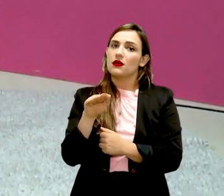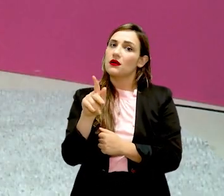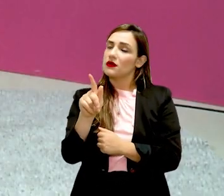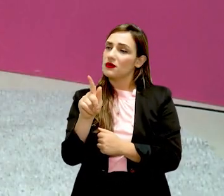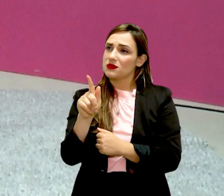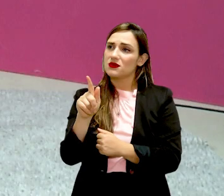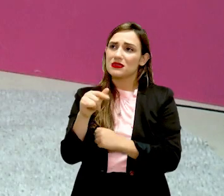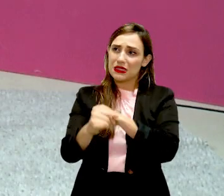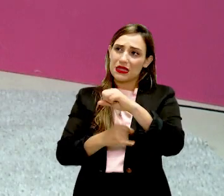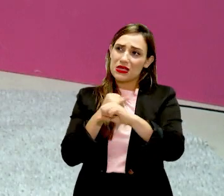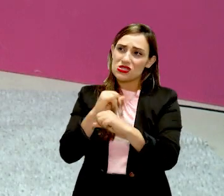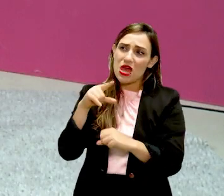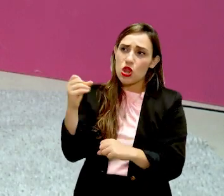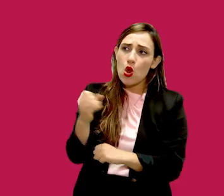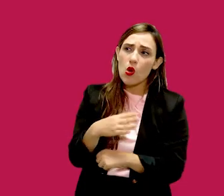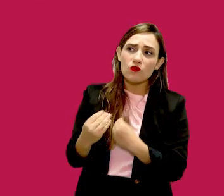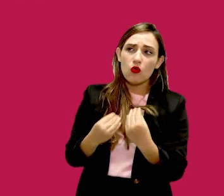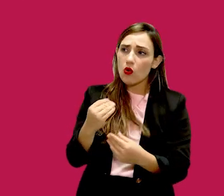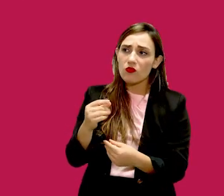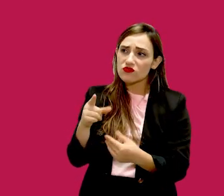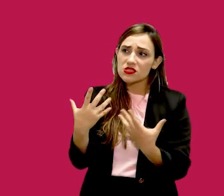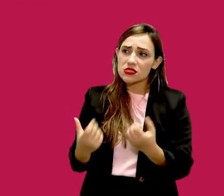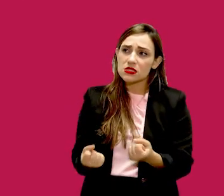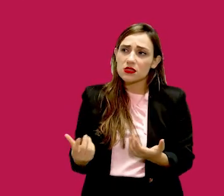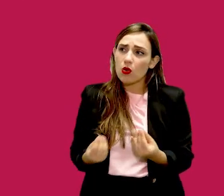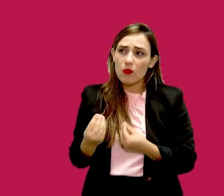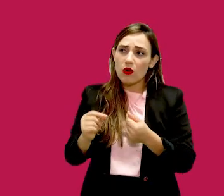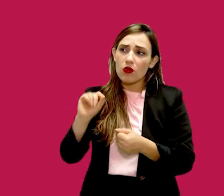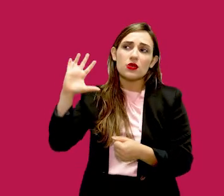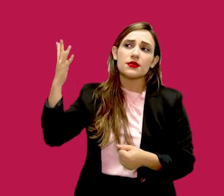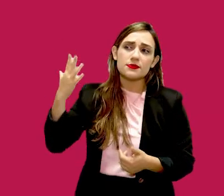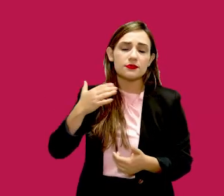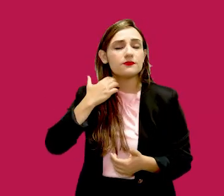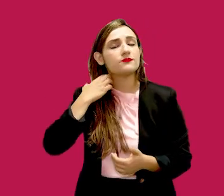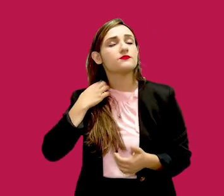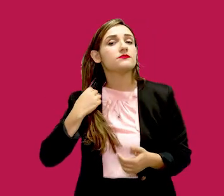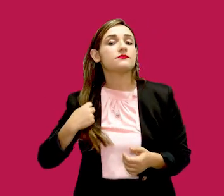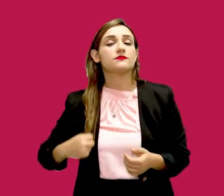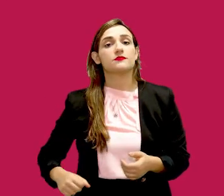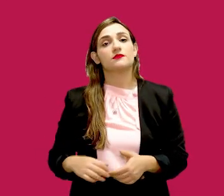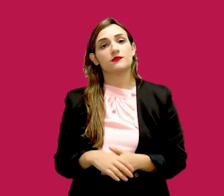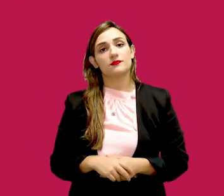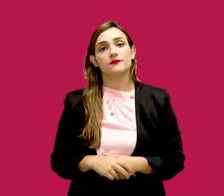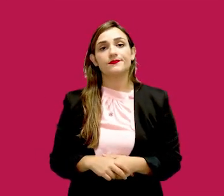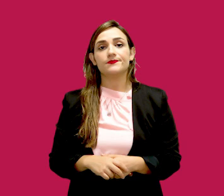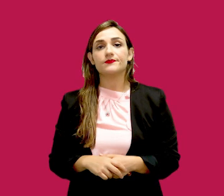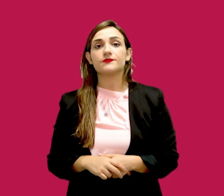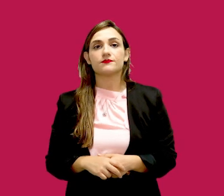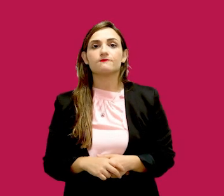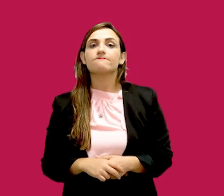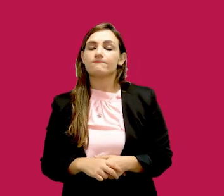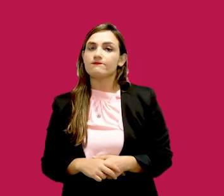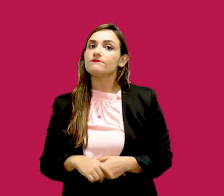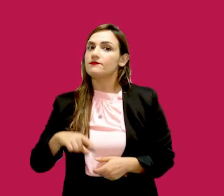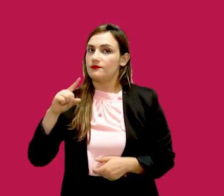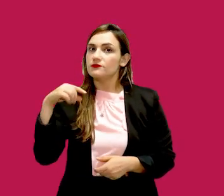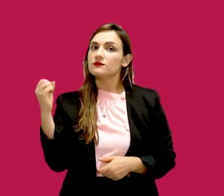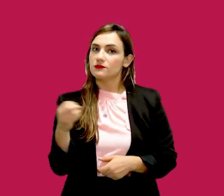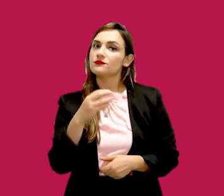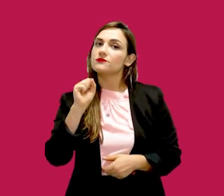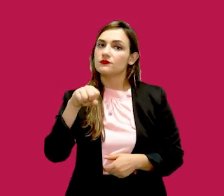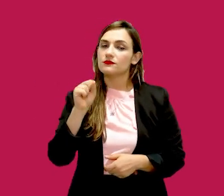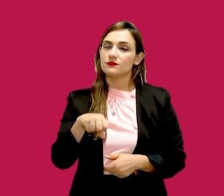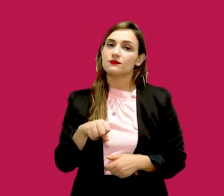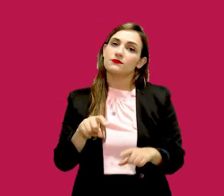Como é que vocês têm trabalhado com tudo isso? é uma novidade, mas como a gente